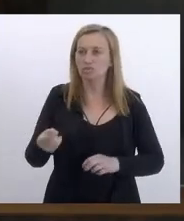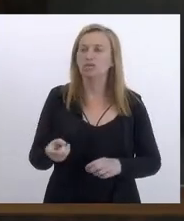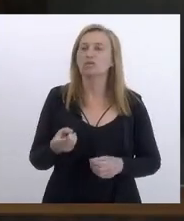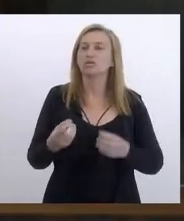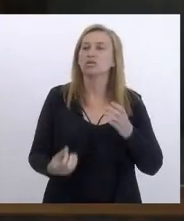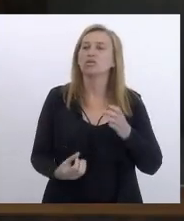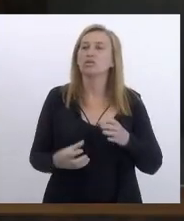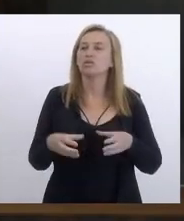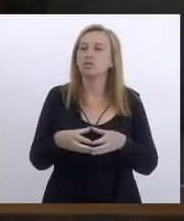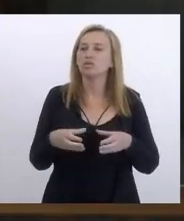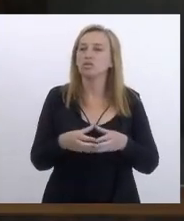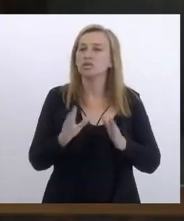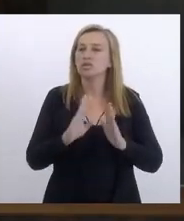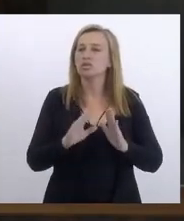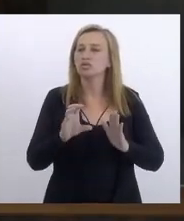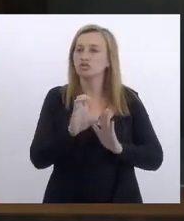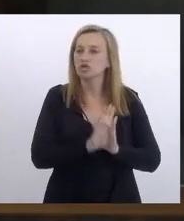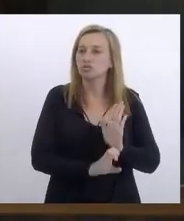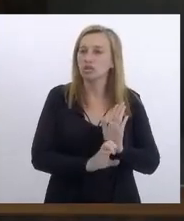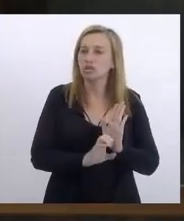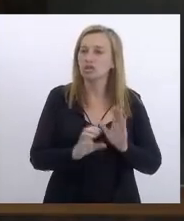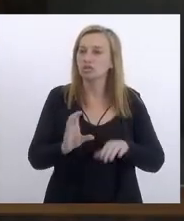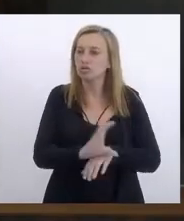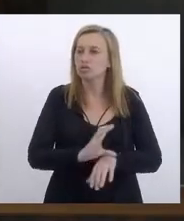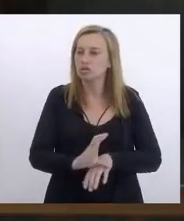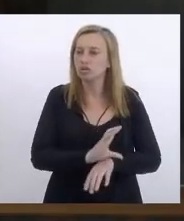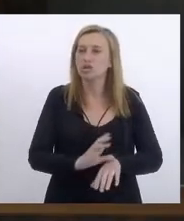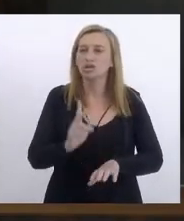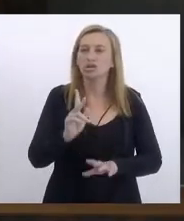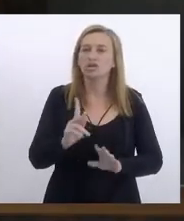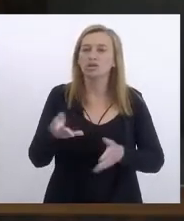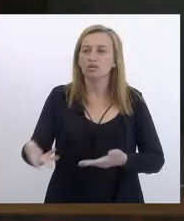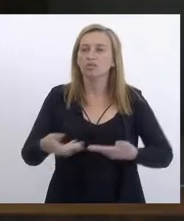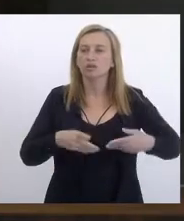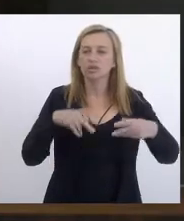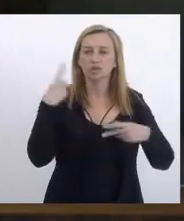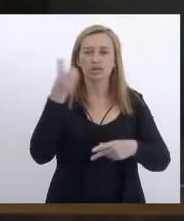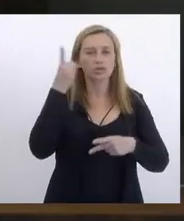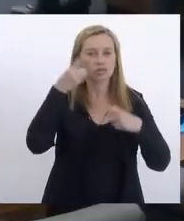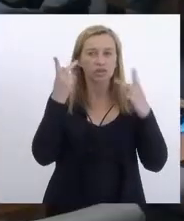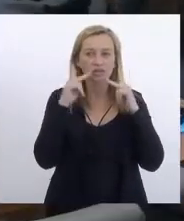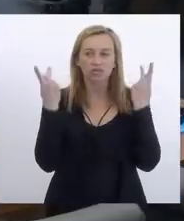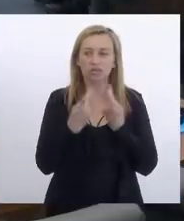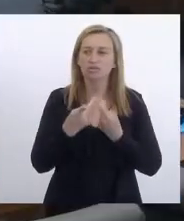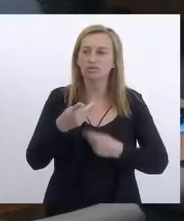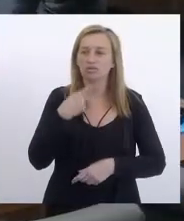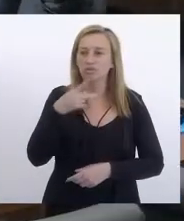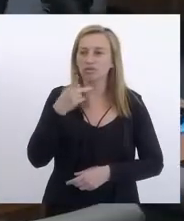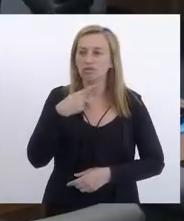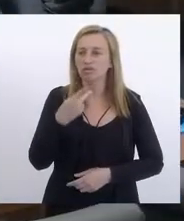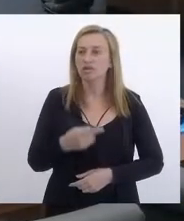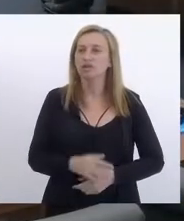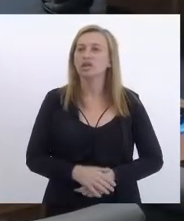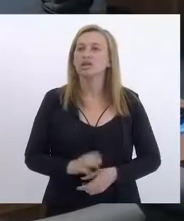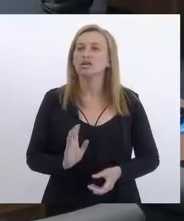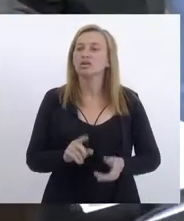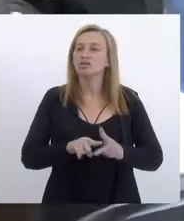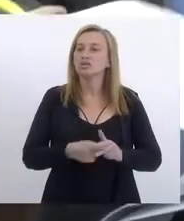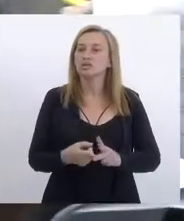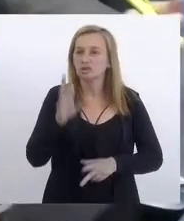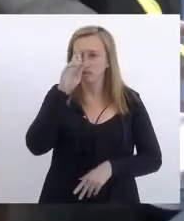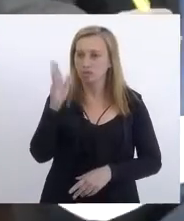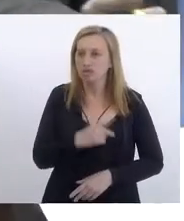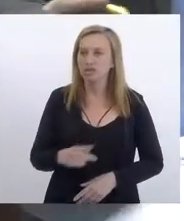da Comissão de Emendas Constitucionais e Vetos, convido o deputado Wando Família para emitir o parecer. Parecer pela manutenção,